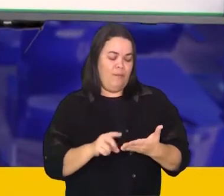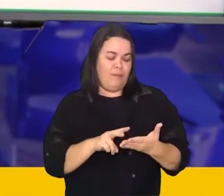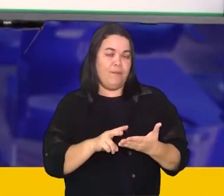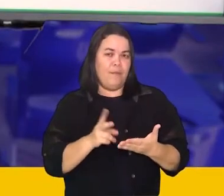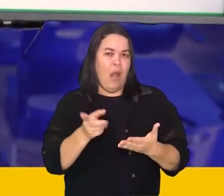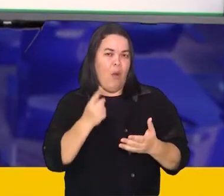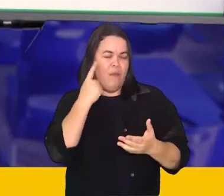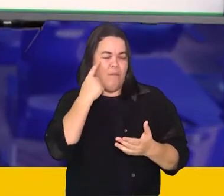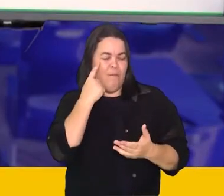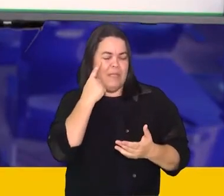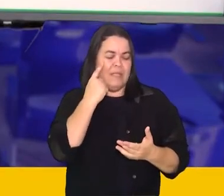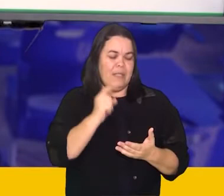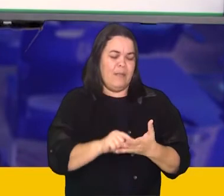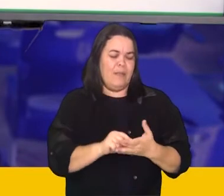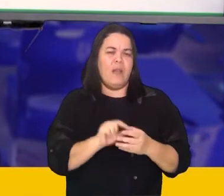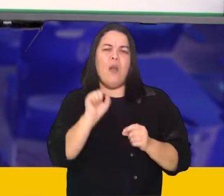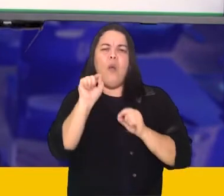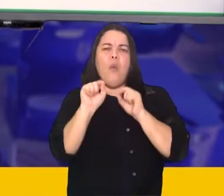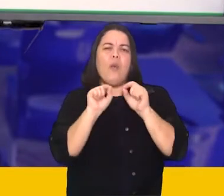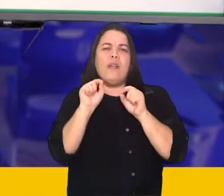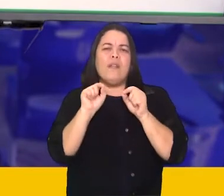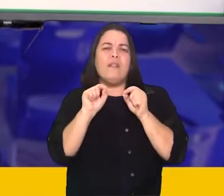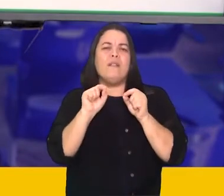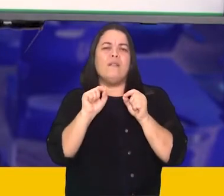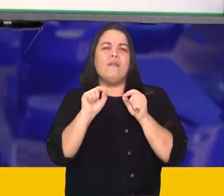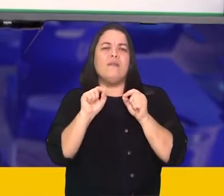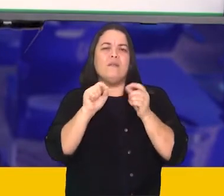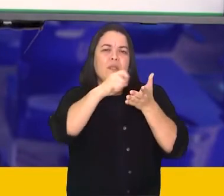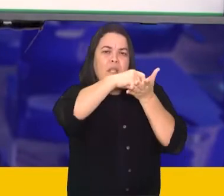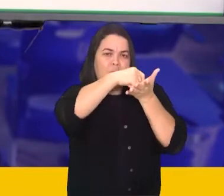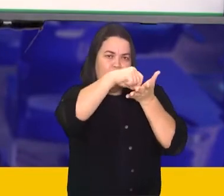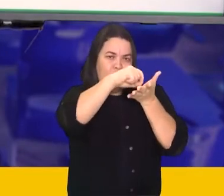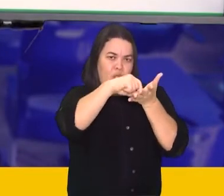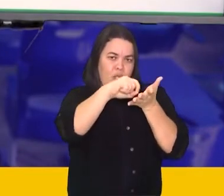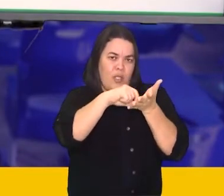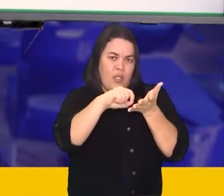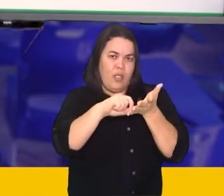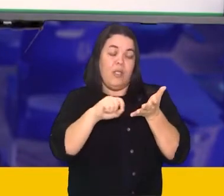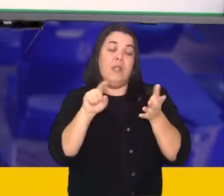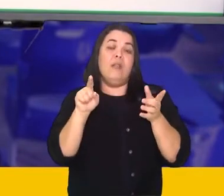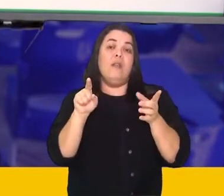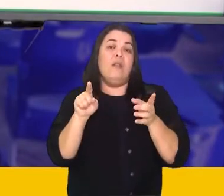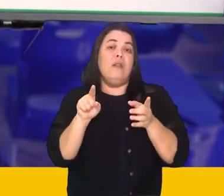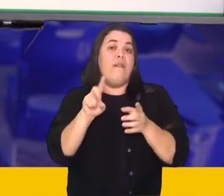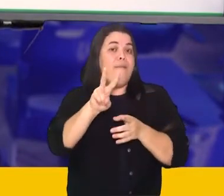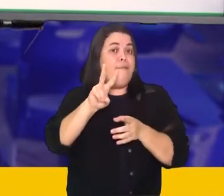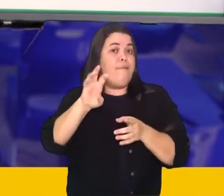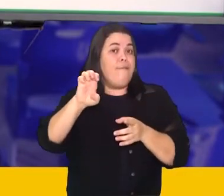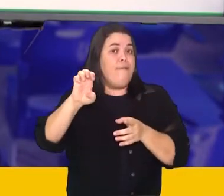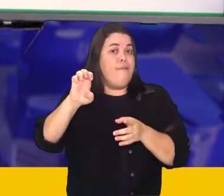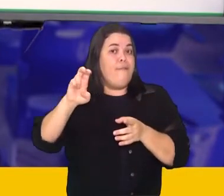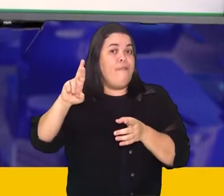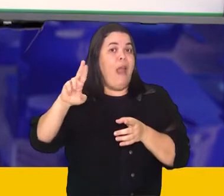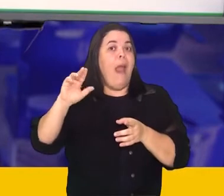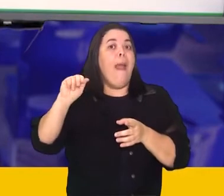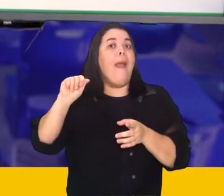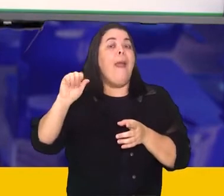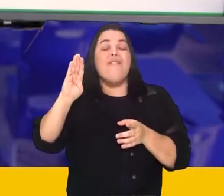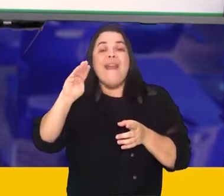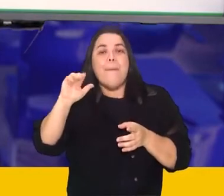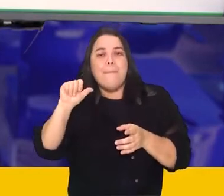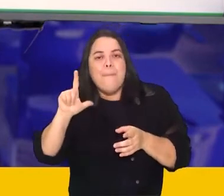compõe o sentido da tira. É a parte verbal, escrita, e a parte não verbal, essa relação. Lembre-se sempre disso. Você não